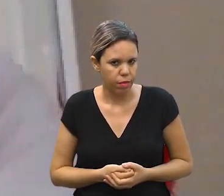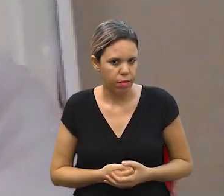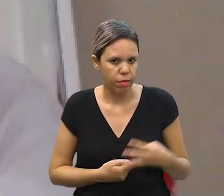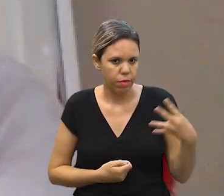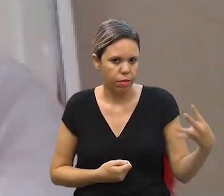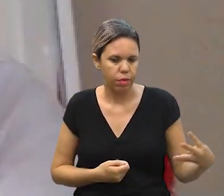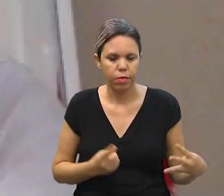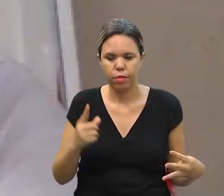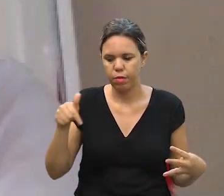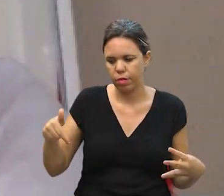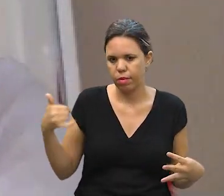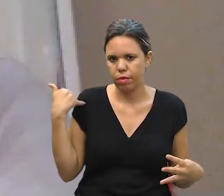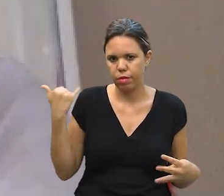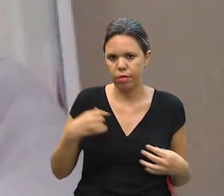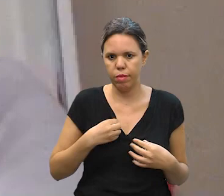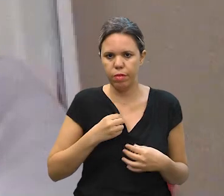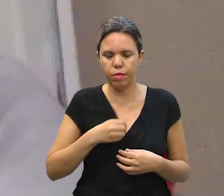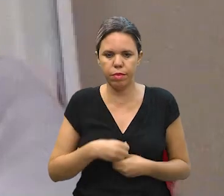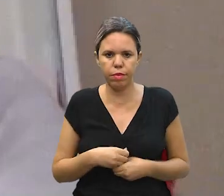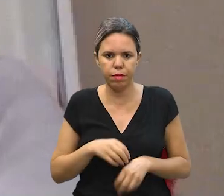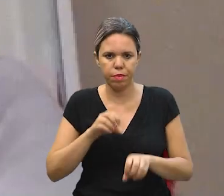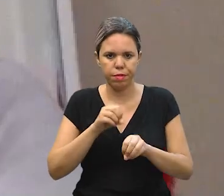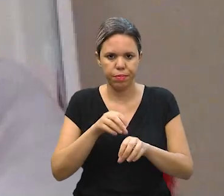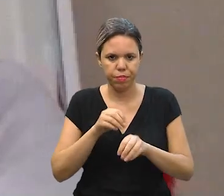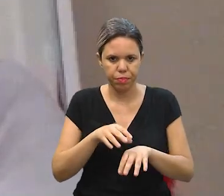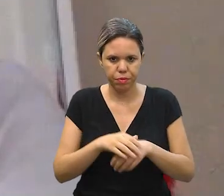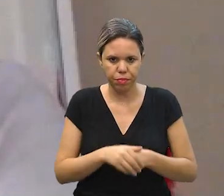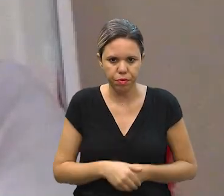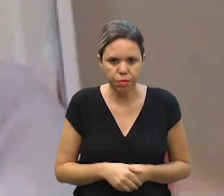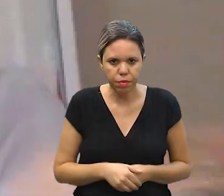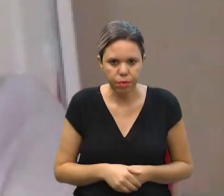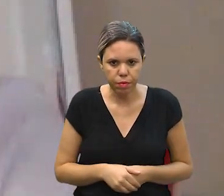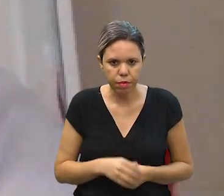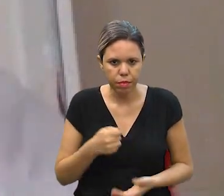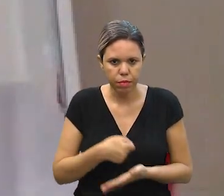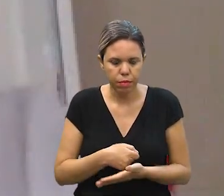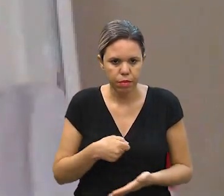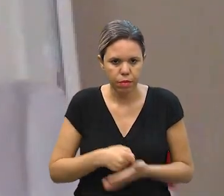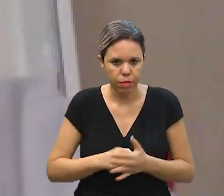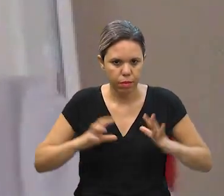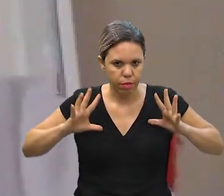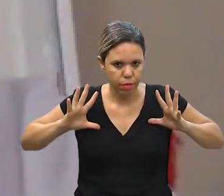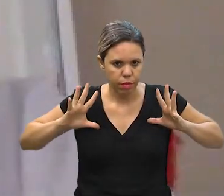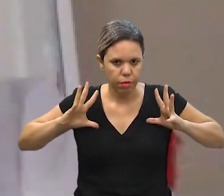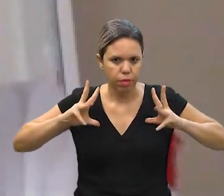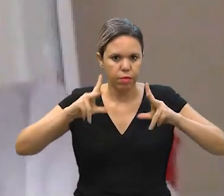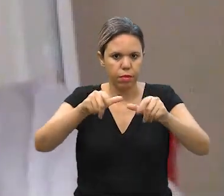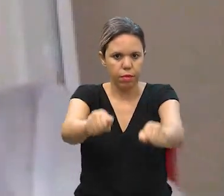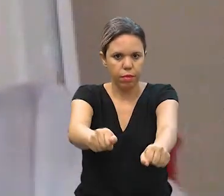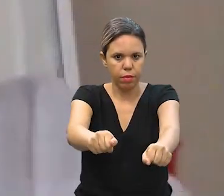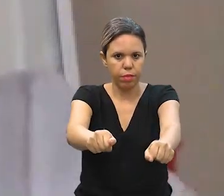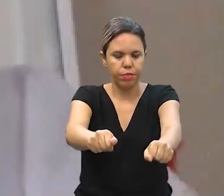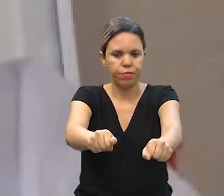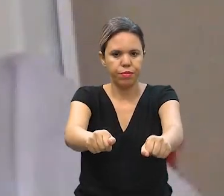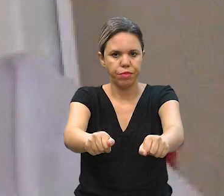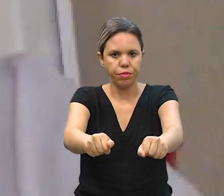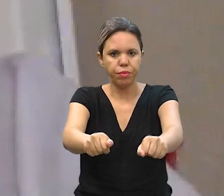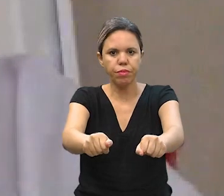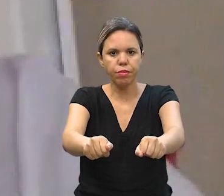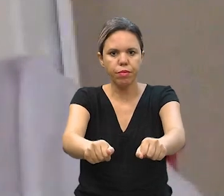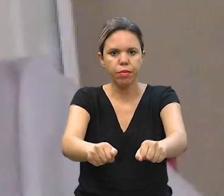4 a 17 anos. Esse ensino obrigatório é obrigatório para todos